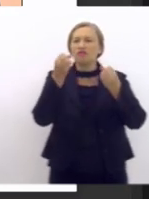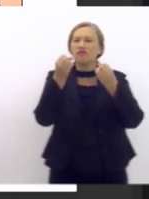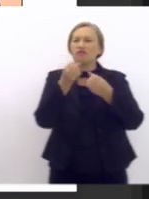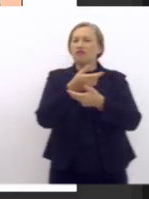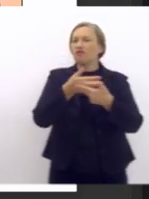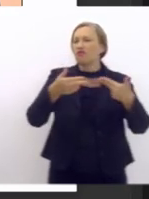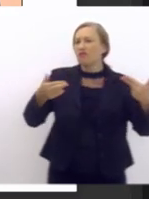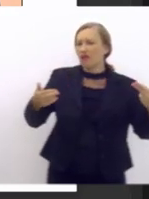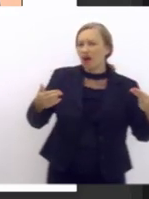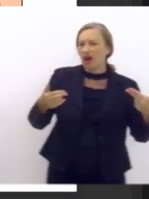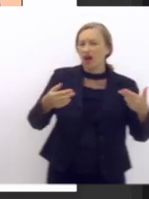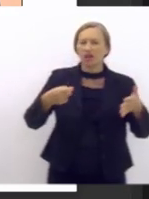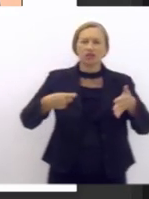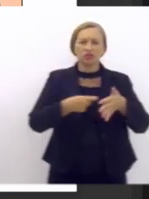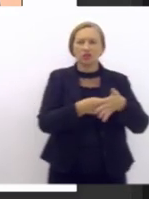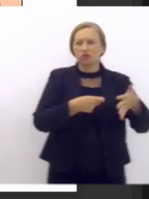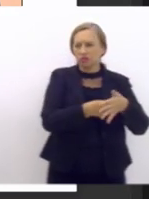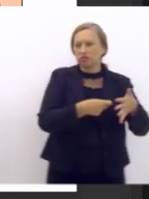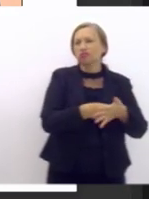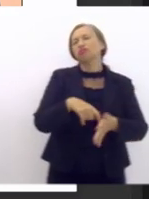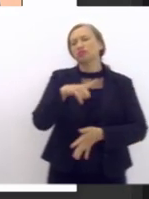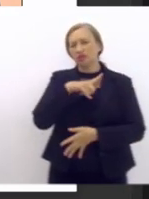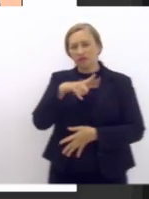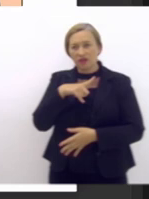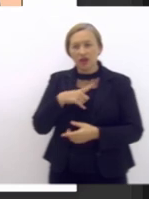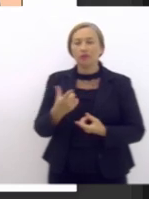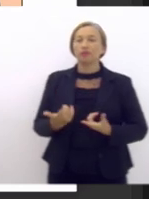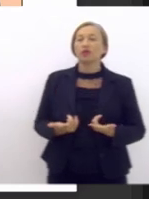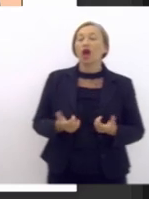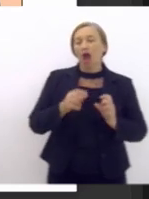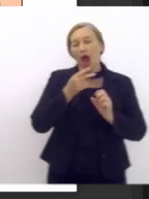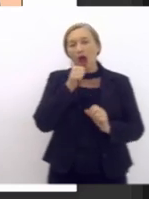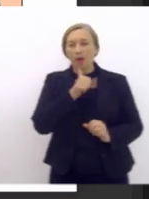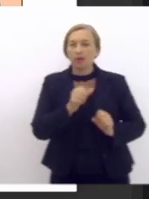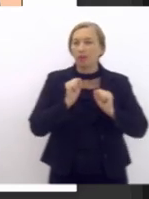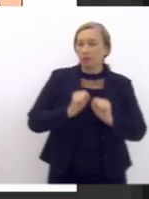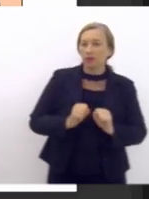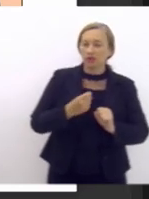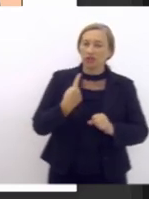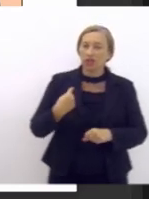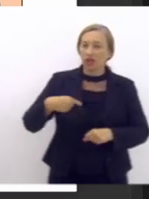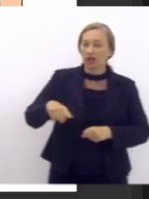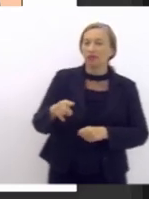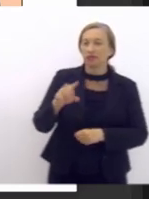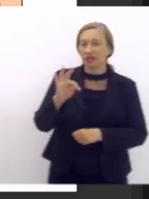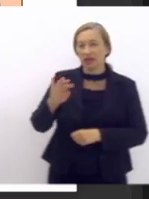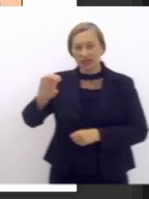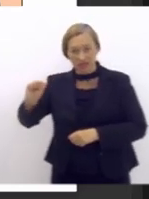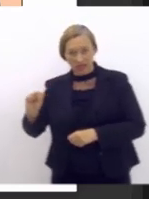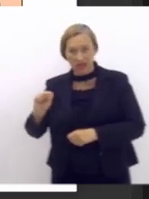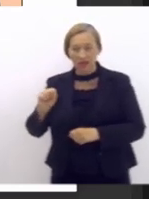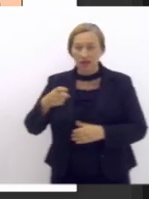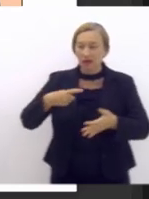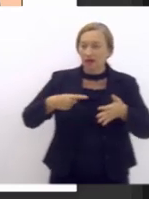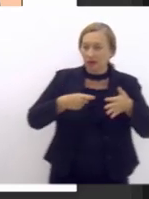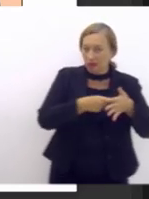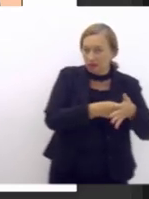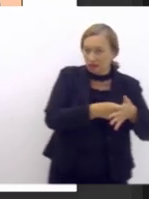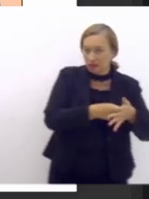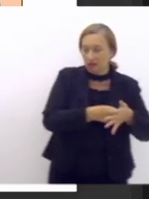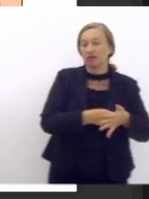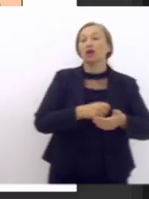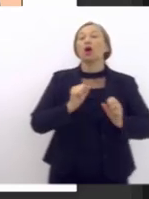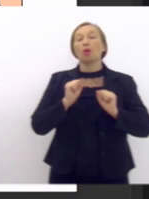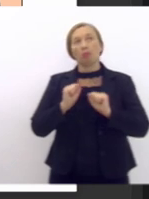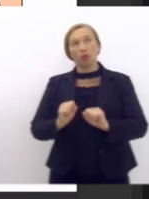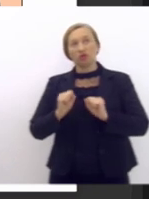portas de entrada de denúncia de violência política contra a mulher. Então, a mulher, ela poderia recorrer ao TSE para fazer a sua denúncia na página do TSE,